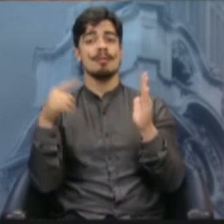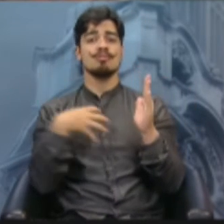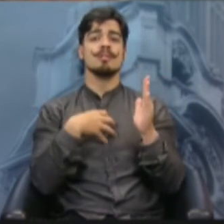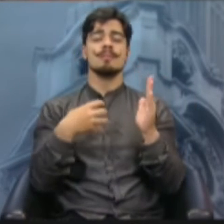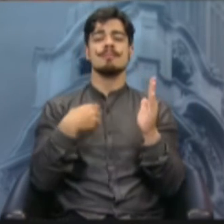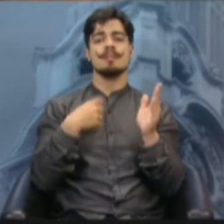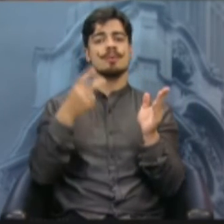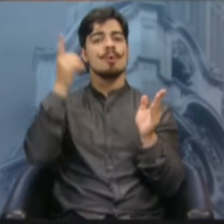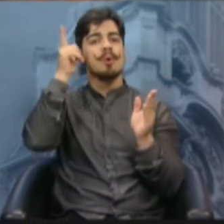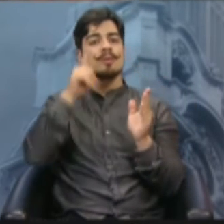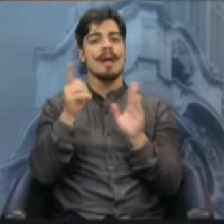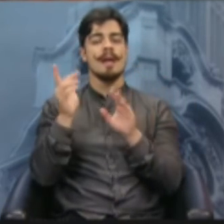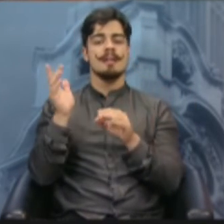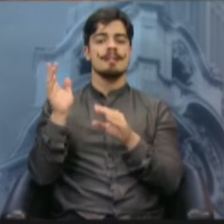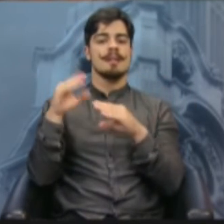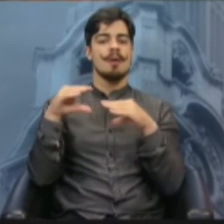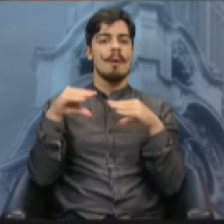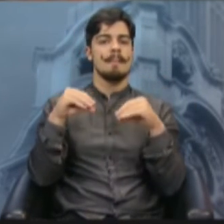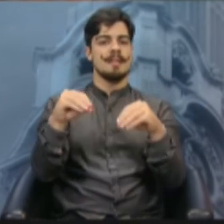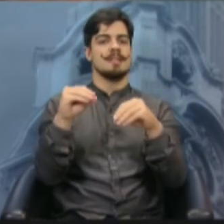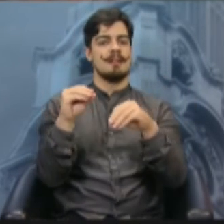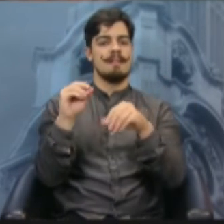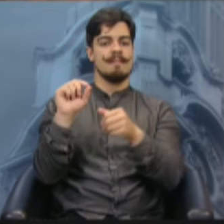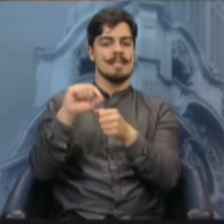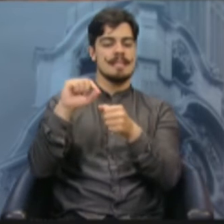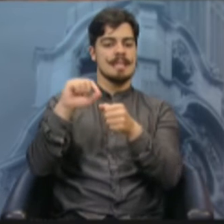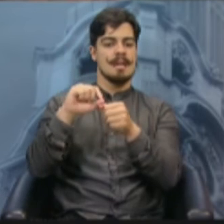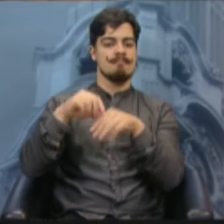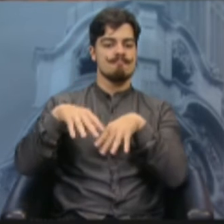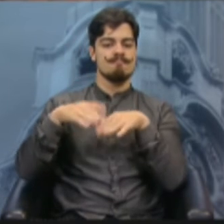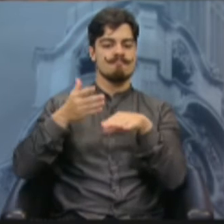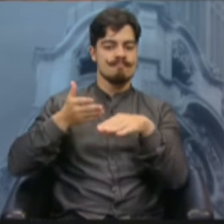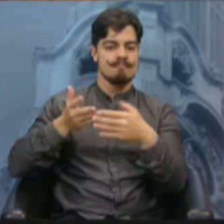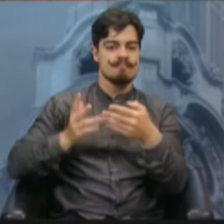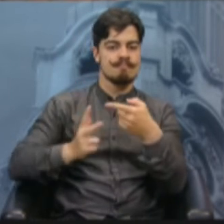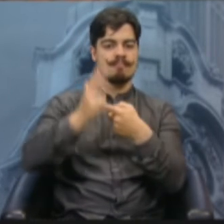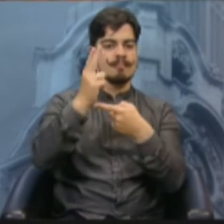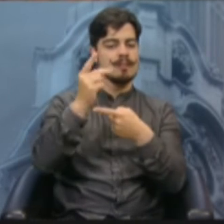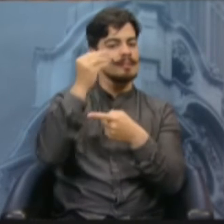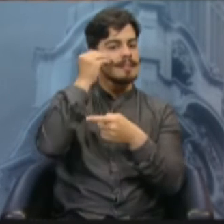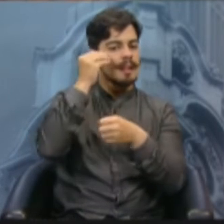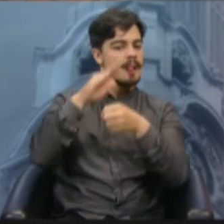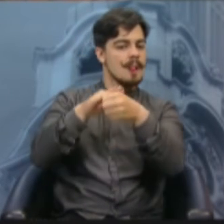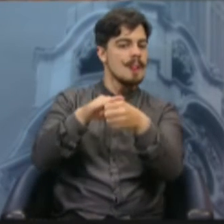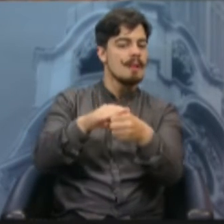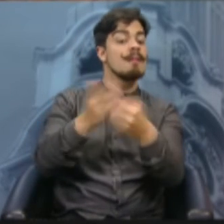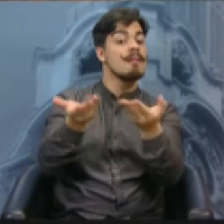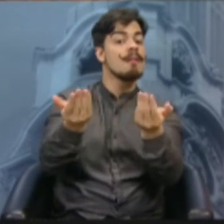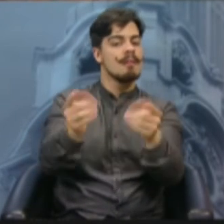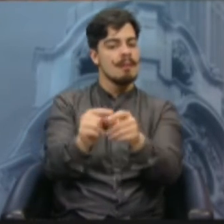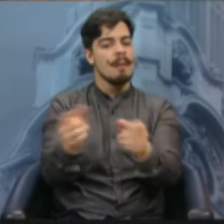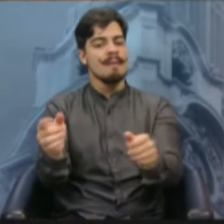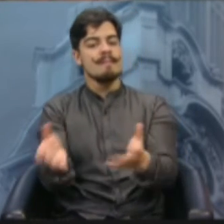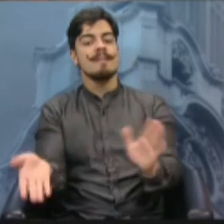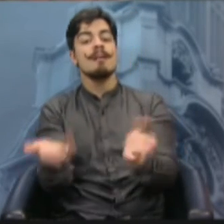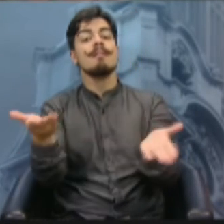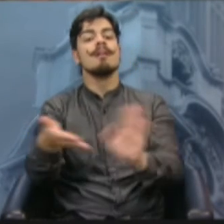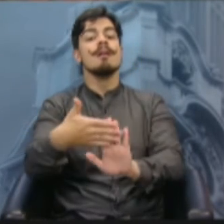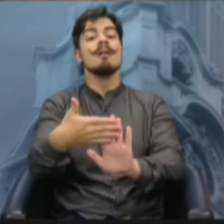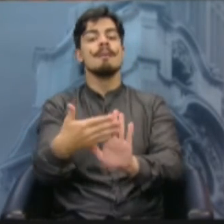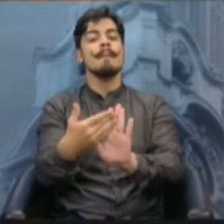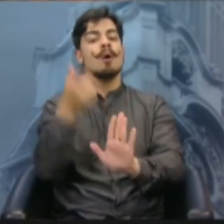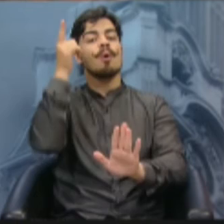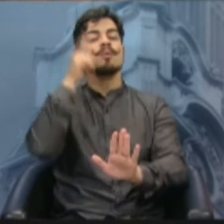intervir, né, de fazer essa intervenção, né, de realmente pressionar para que venham esses atores para a mesa, que a gente consiga achar uma